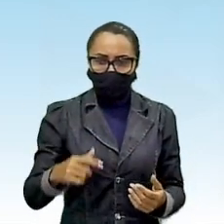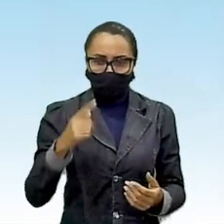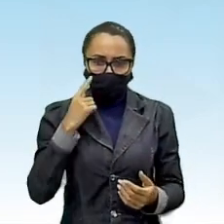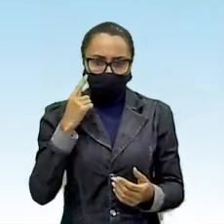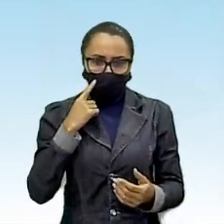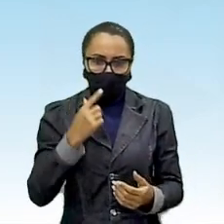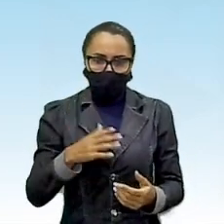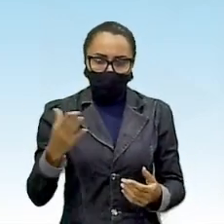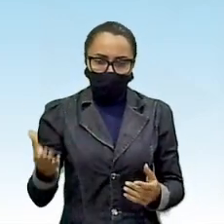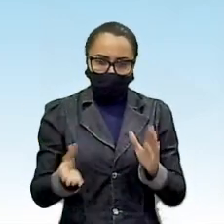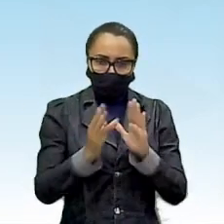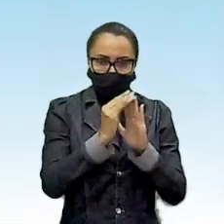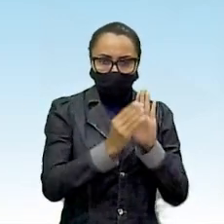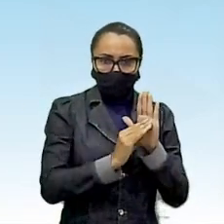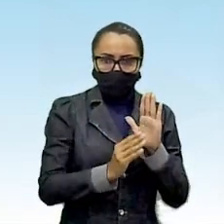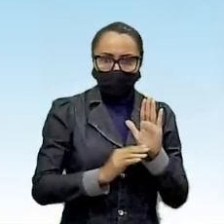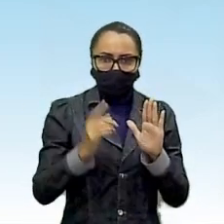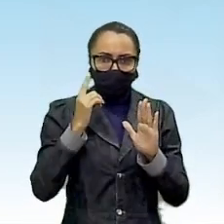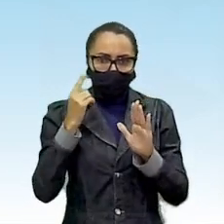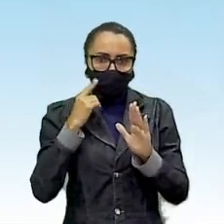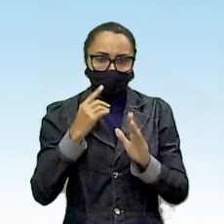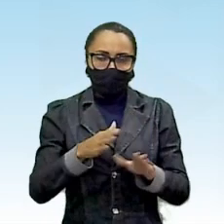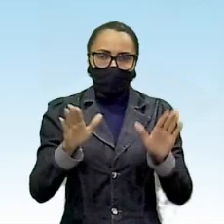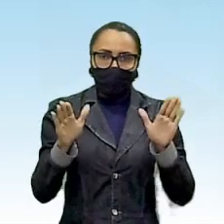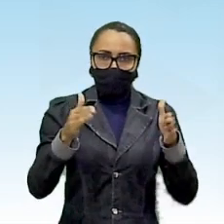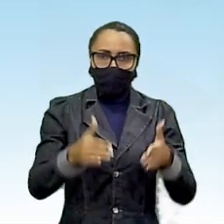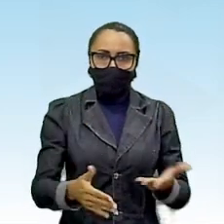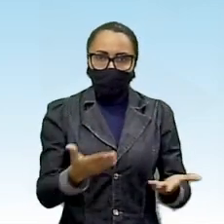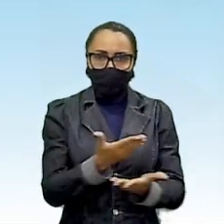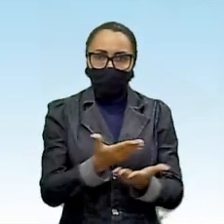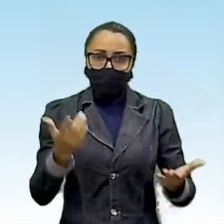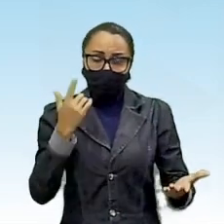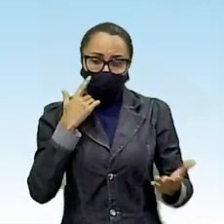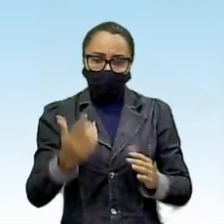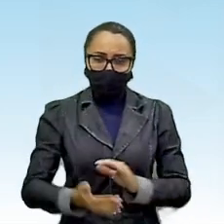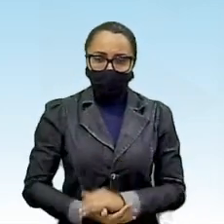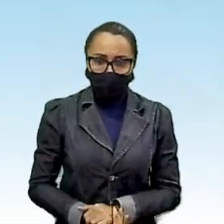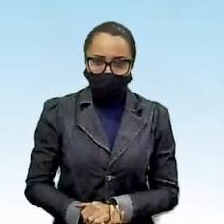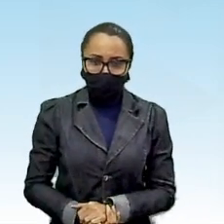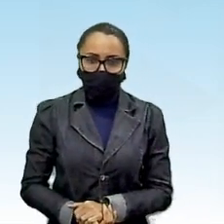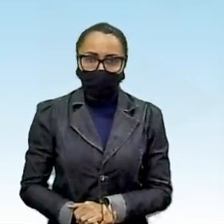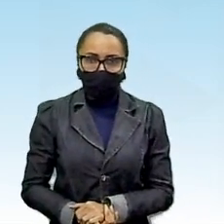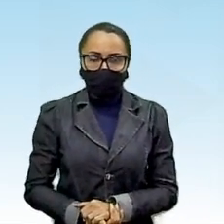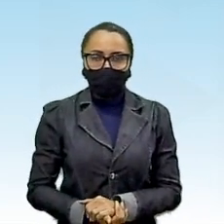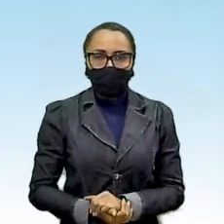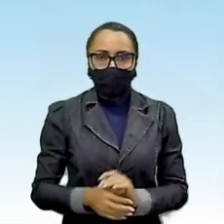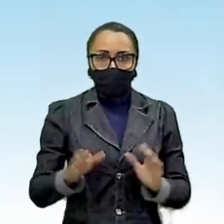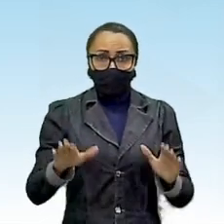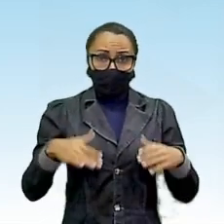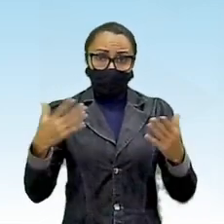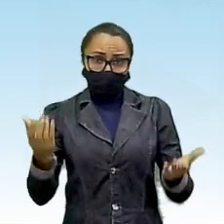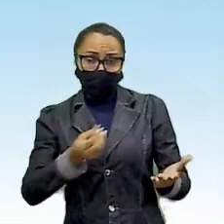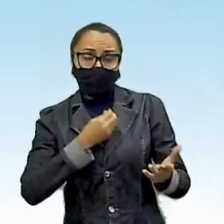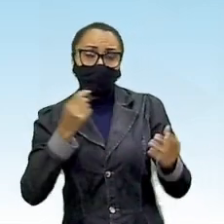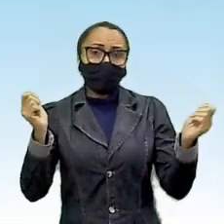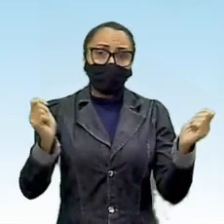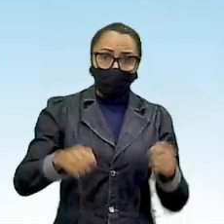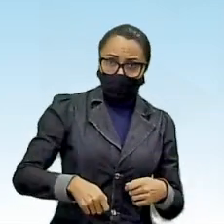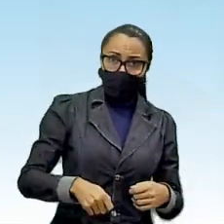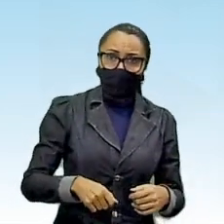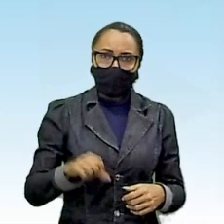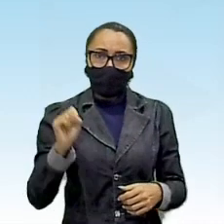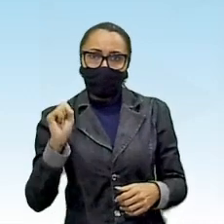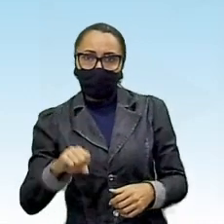posso adotar essa necessidade de adoção direta de medidas de prevenção. Então, existe essa possibilidade, né,